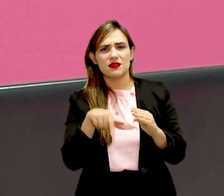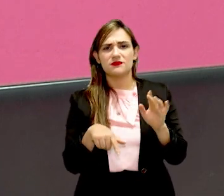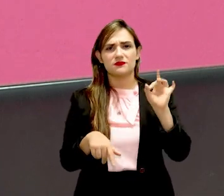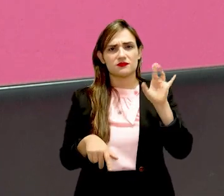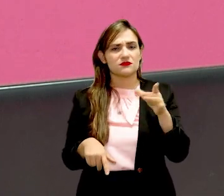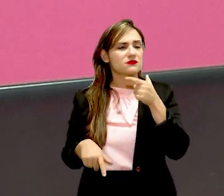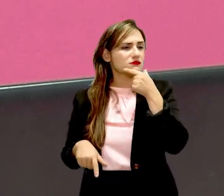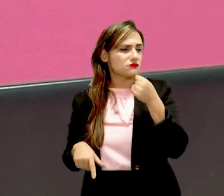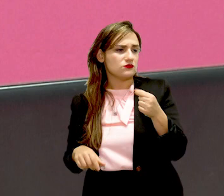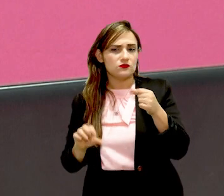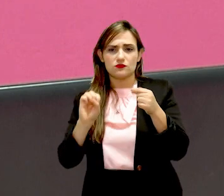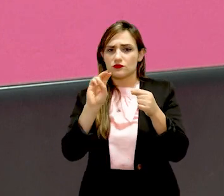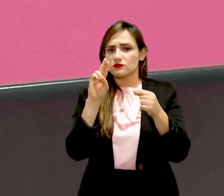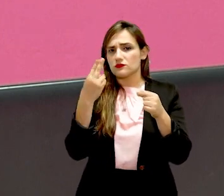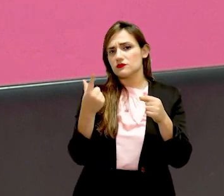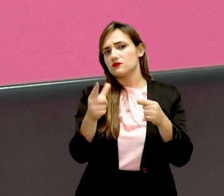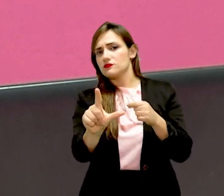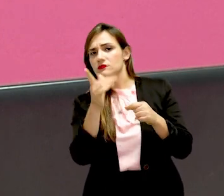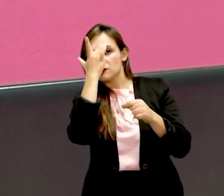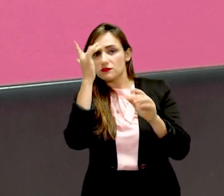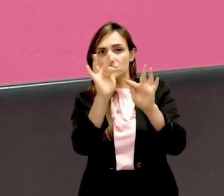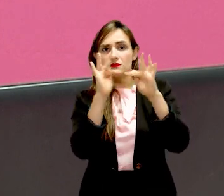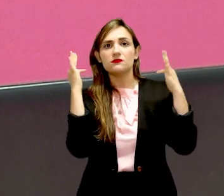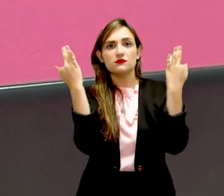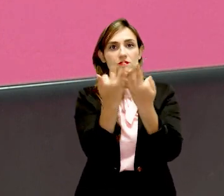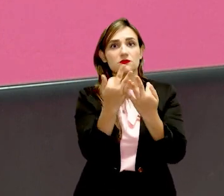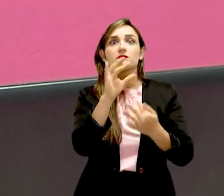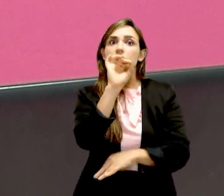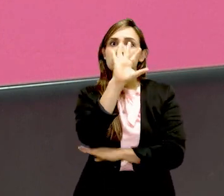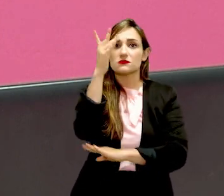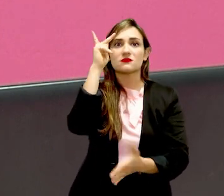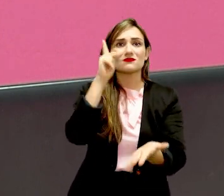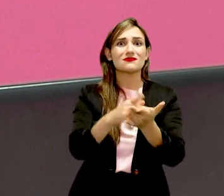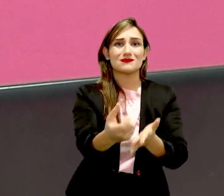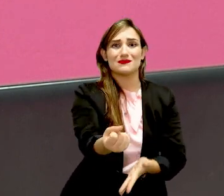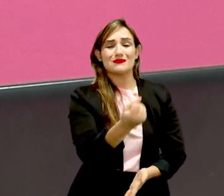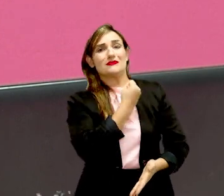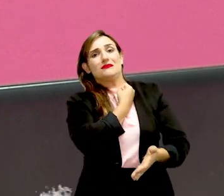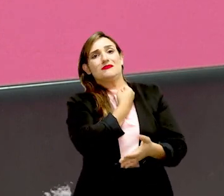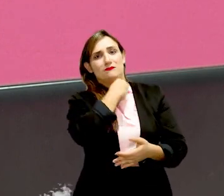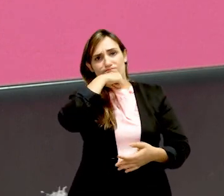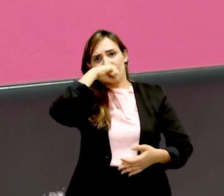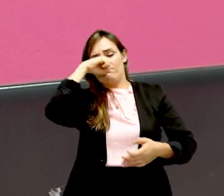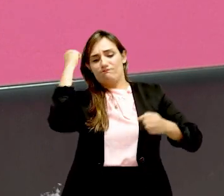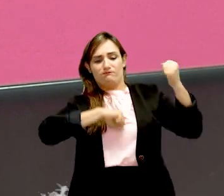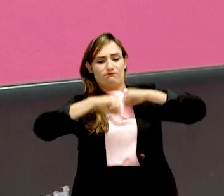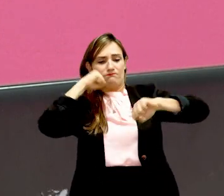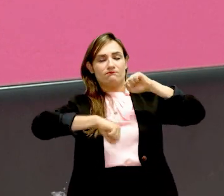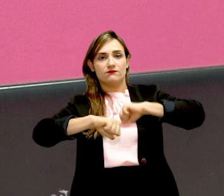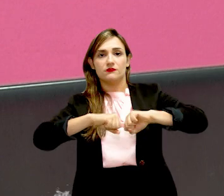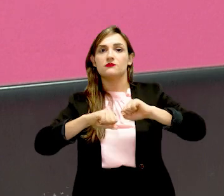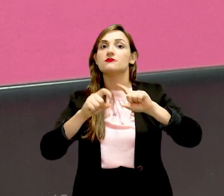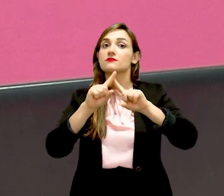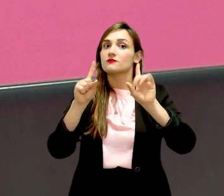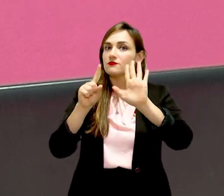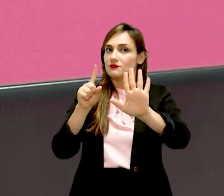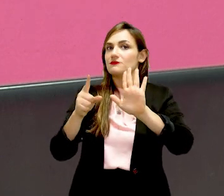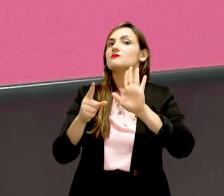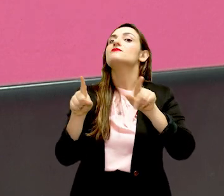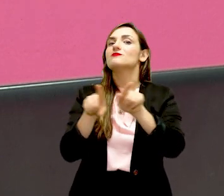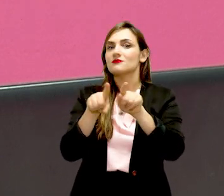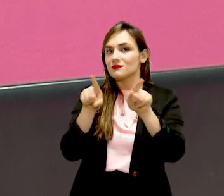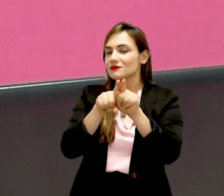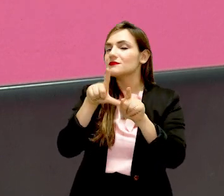ente, enfim, parte para as vias de fato contra a mulher, né? Tem toda essa questão psicológica envolvendo essa